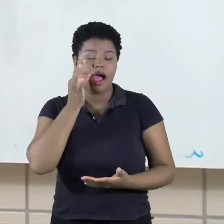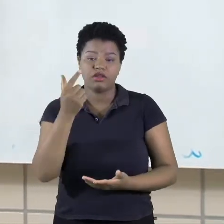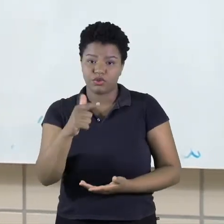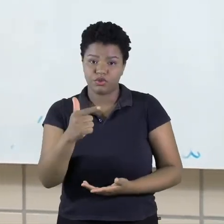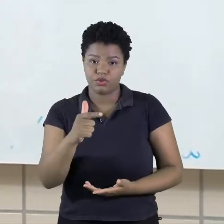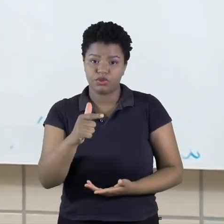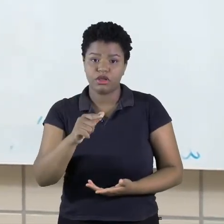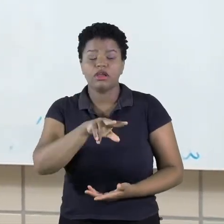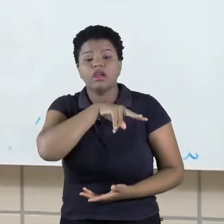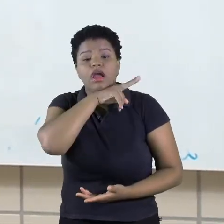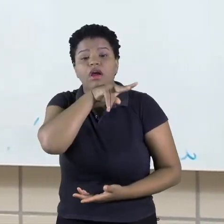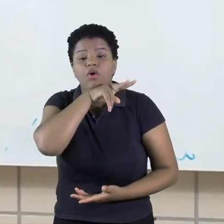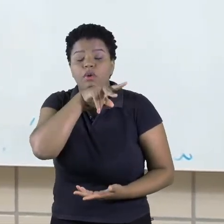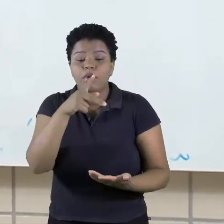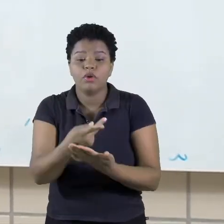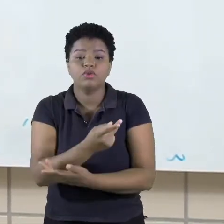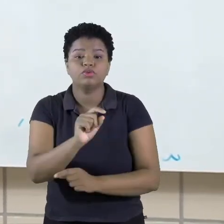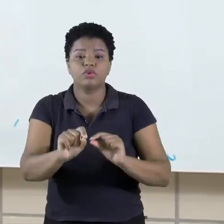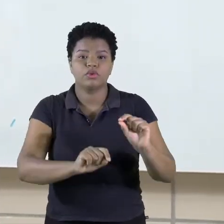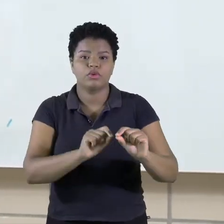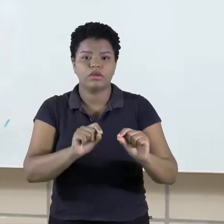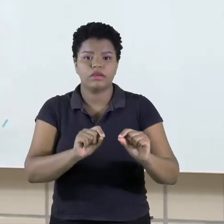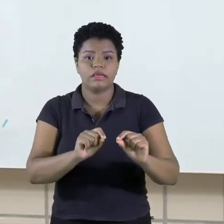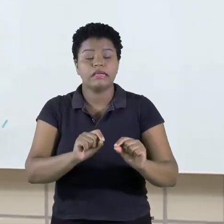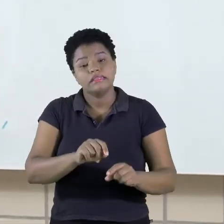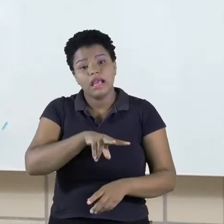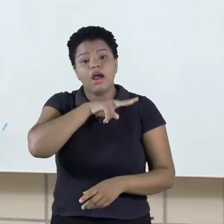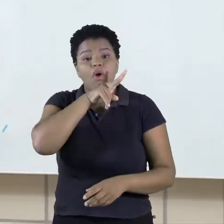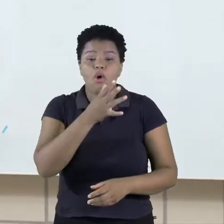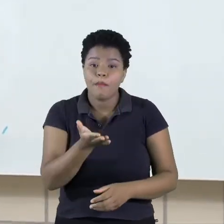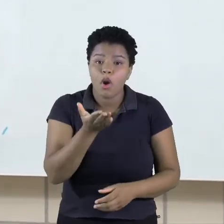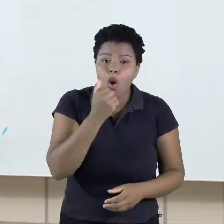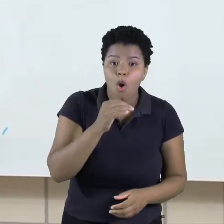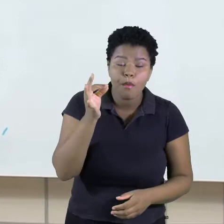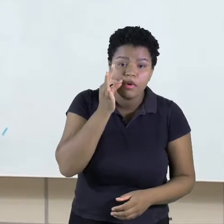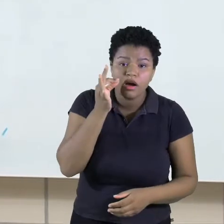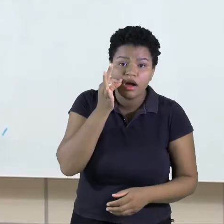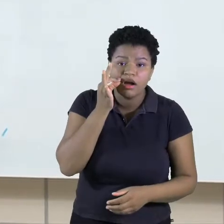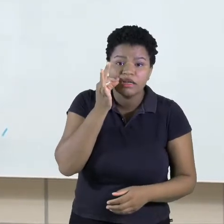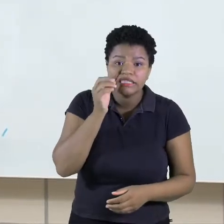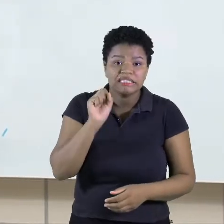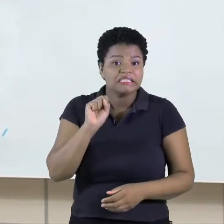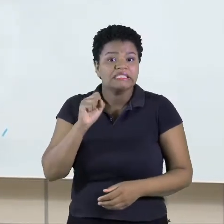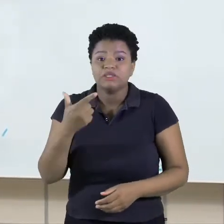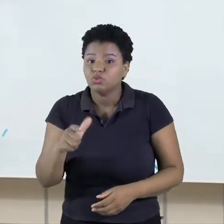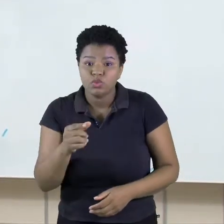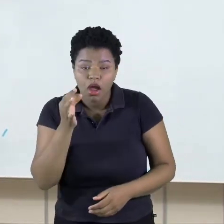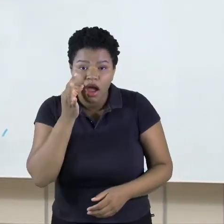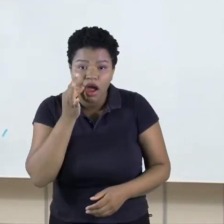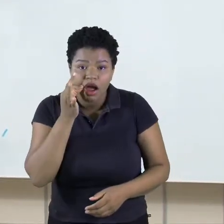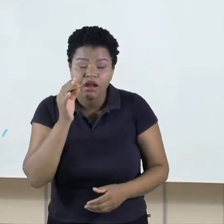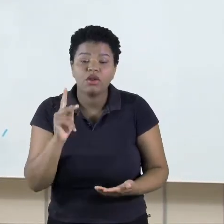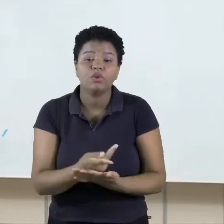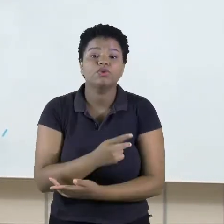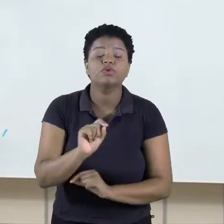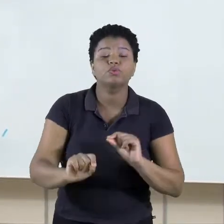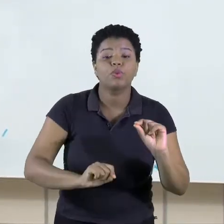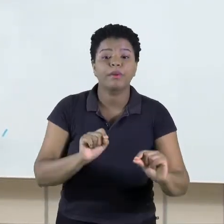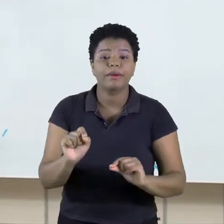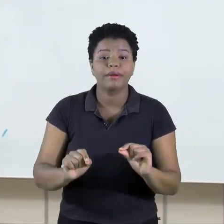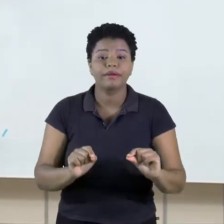Ela se alimentava do rato. Se ela não se alimenta mais do rato, o que vai acontecer com ela agora?